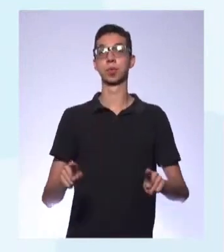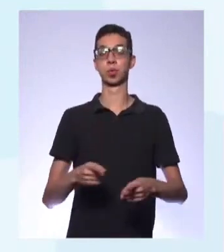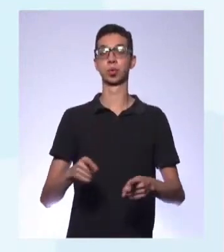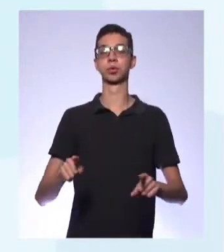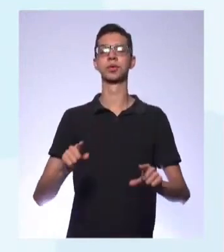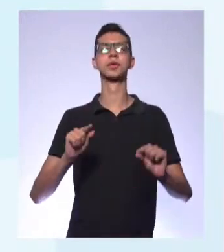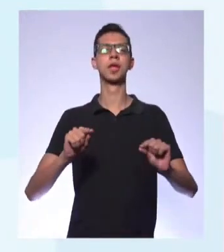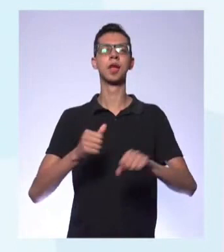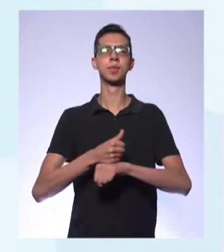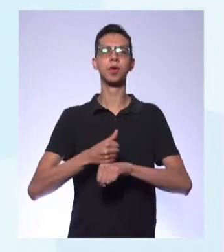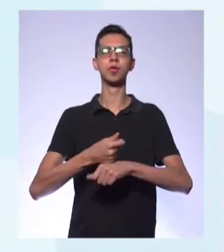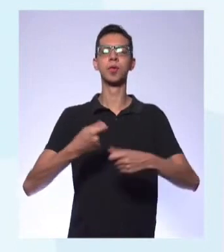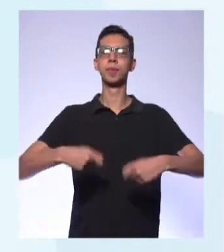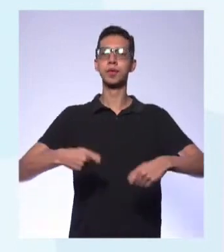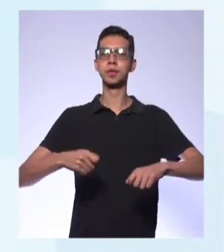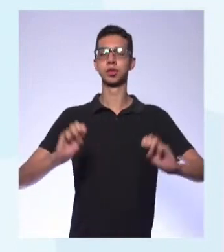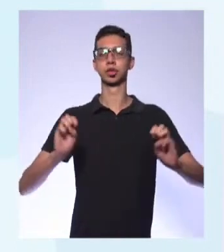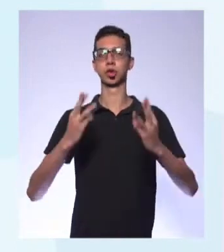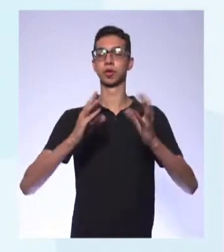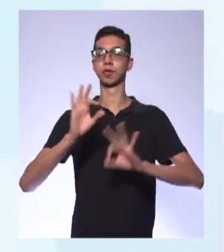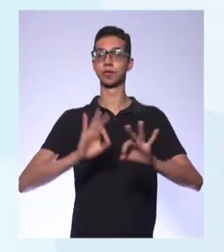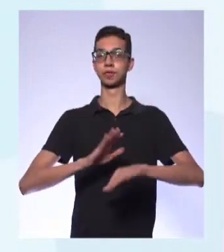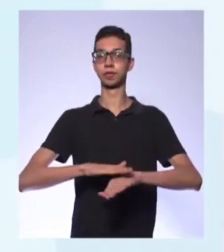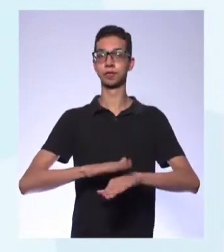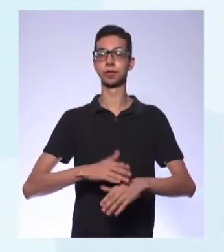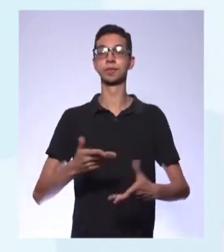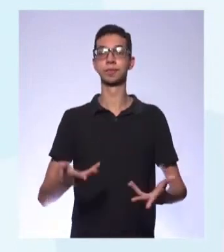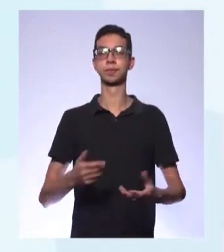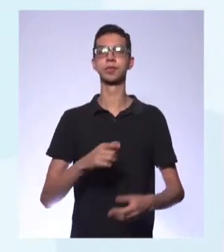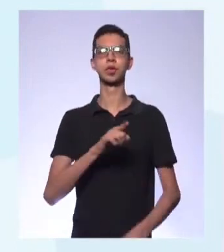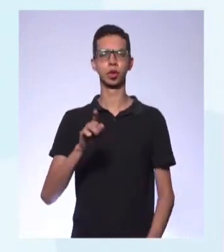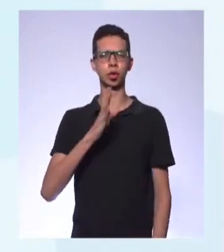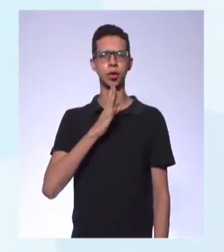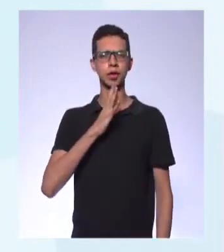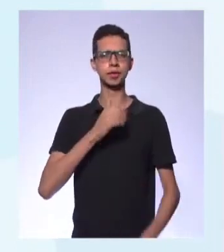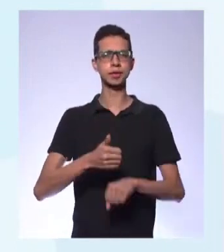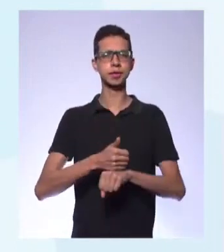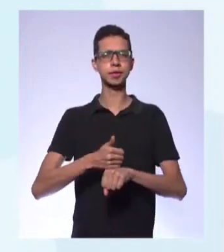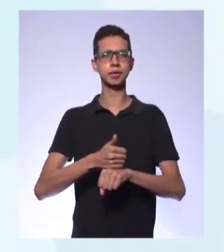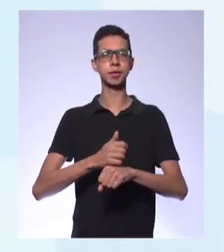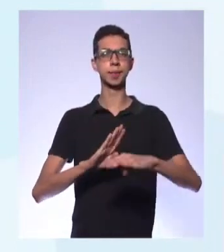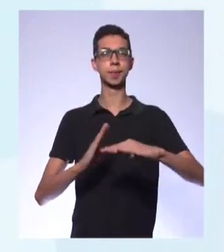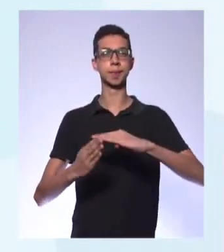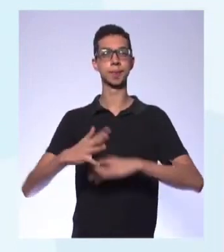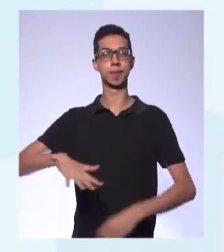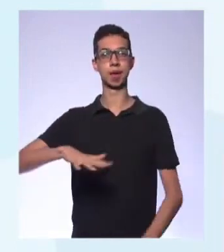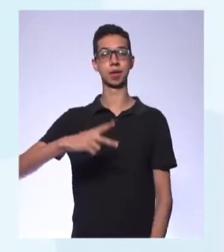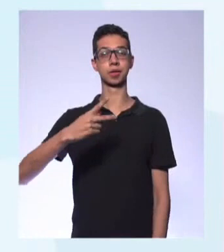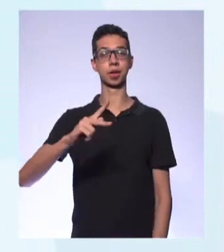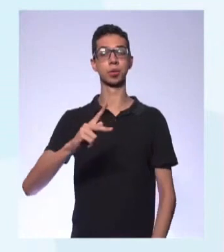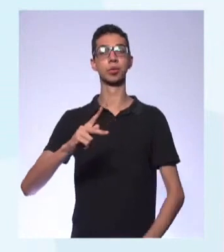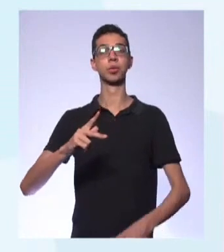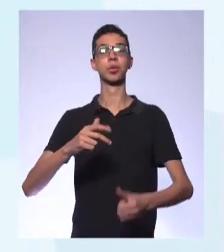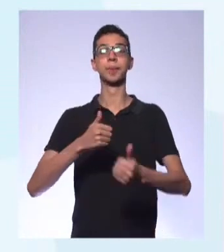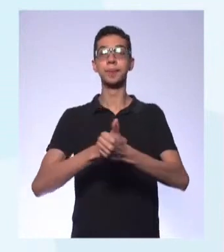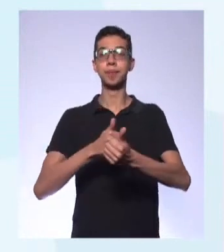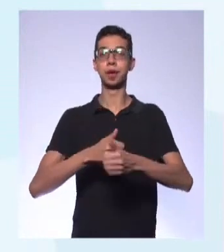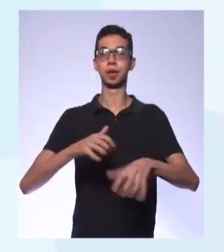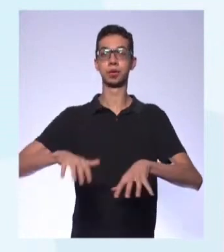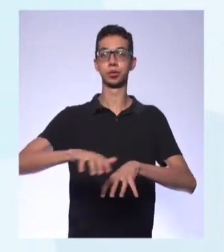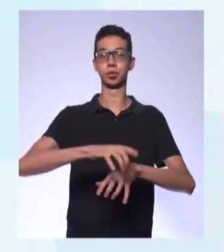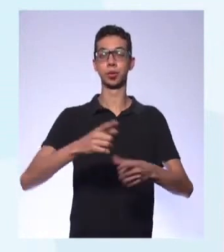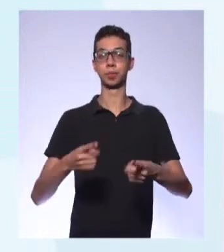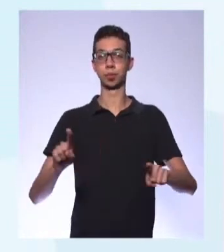para planejá-lo, produzi-lo e levá-lo a termo? Vocês conhecem profissionais no bairro de vocês ou região que trabalham com a linguagem